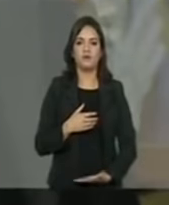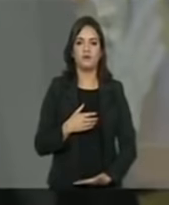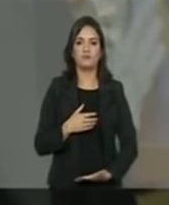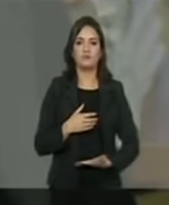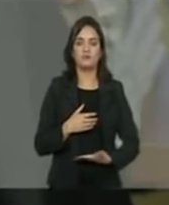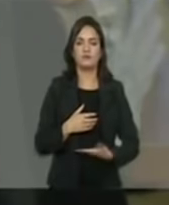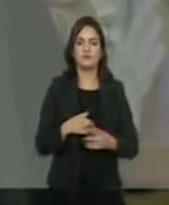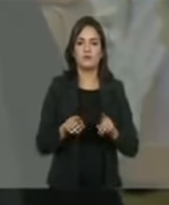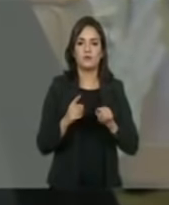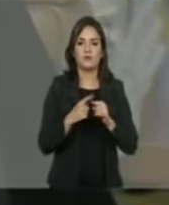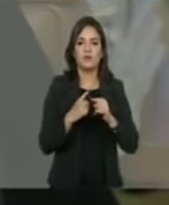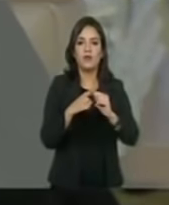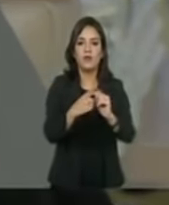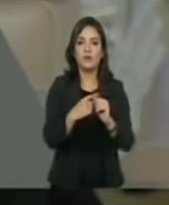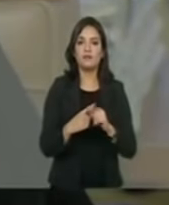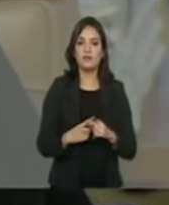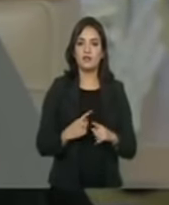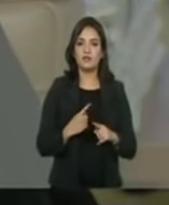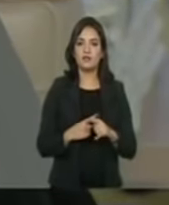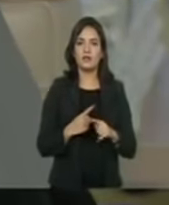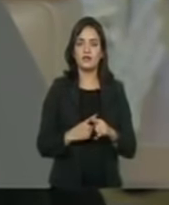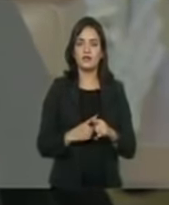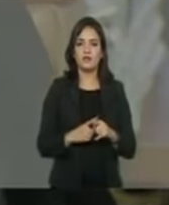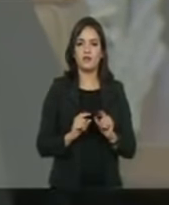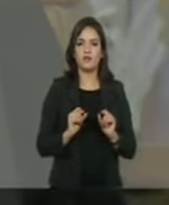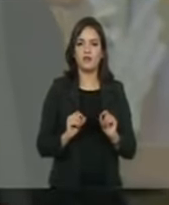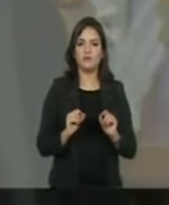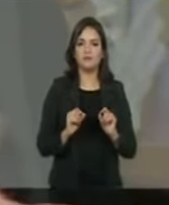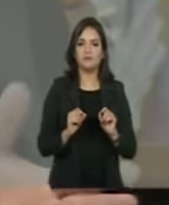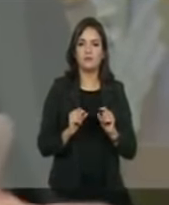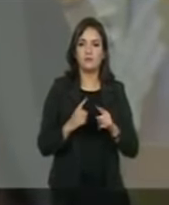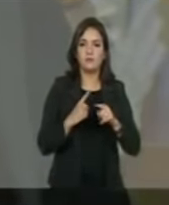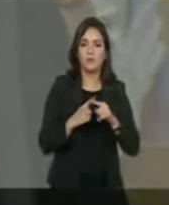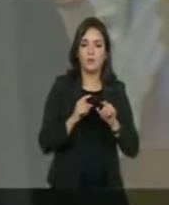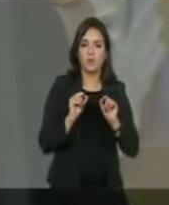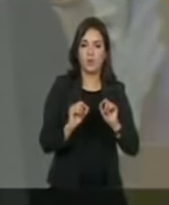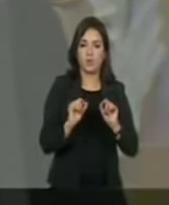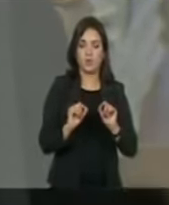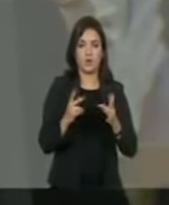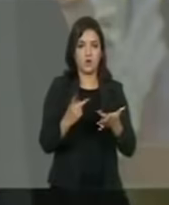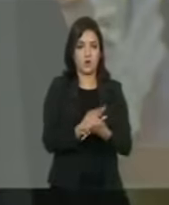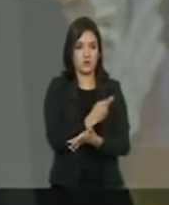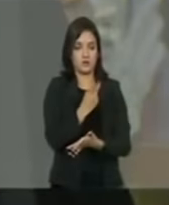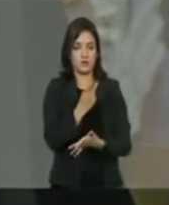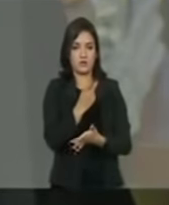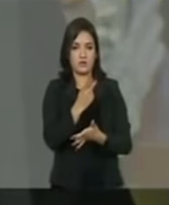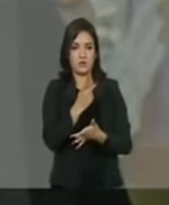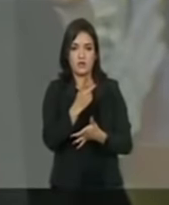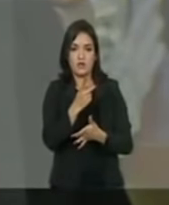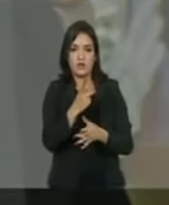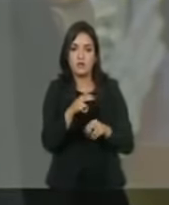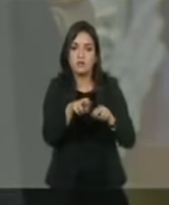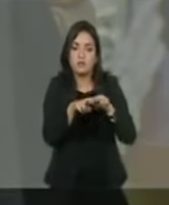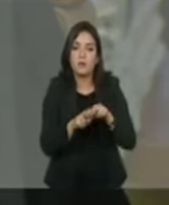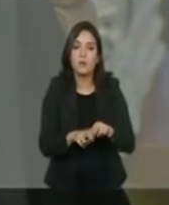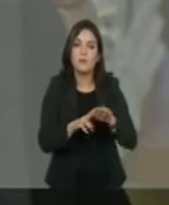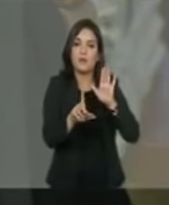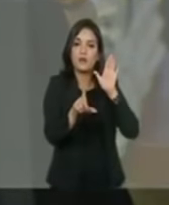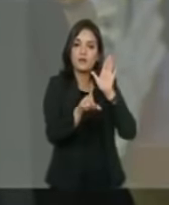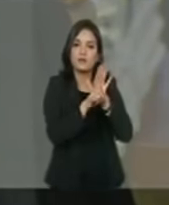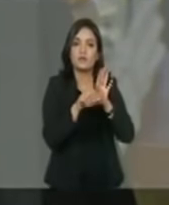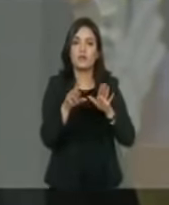frustração das atividades investigatórias e persecutórios do estado na apuração e na